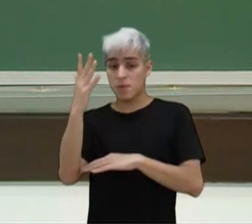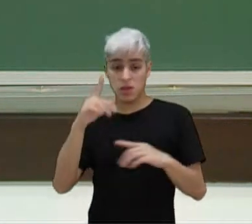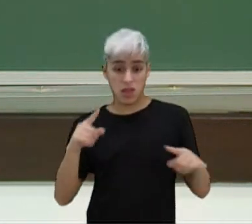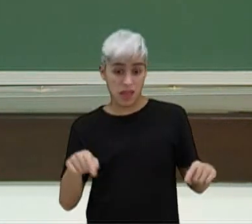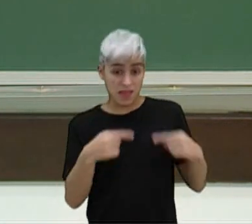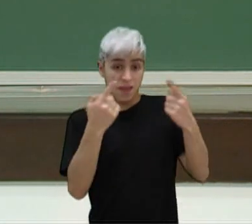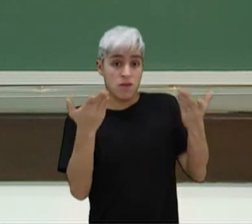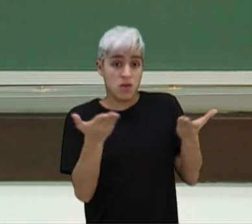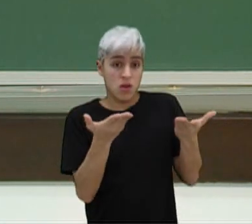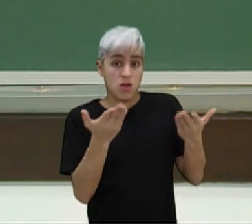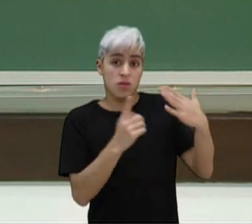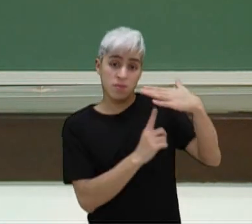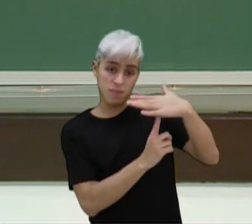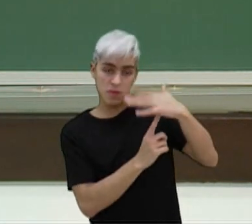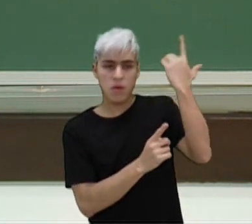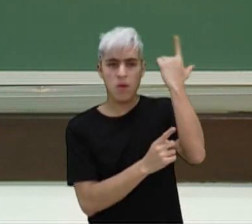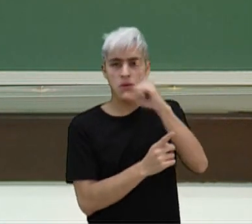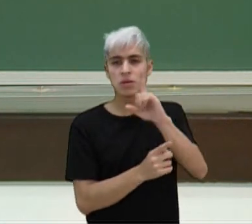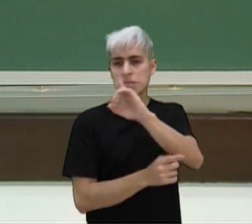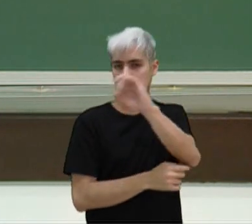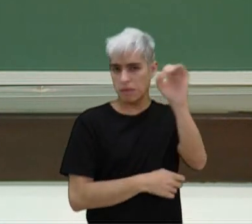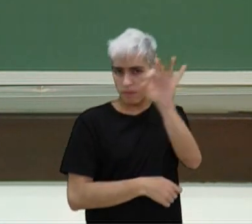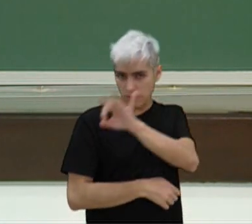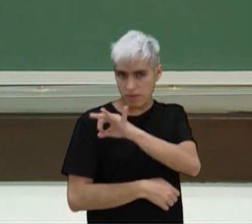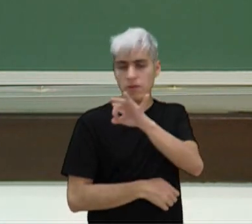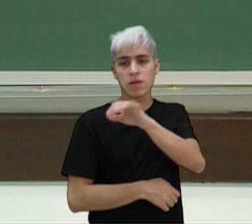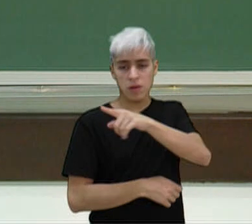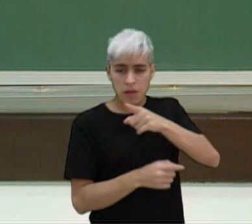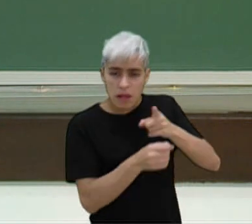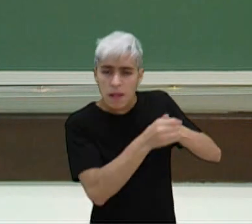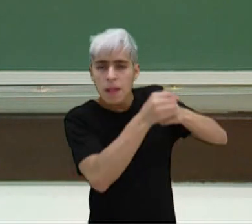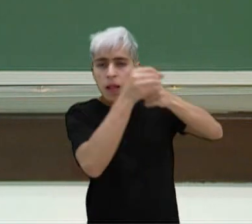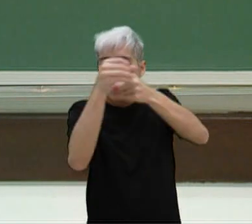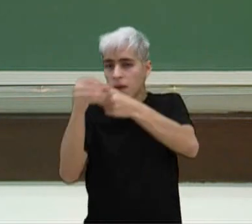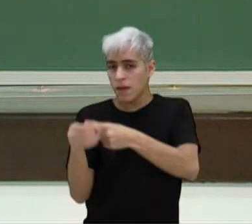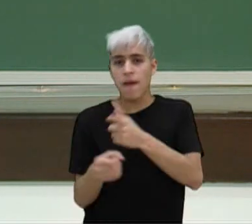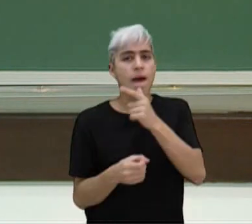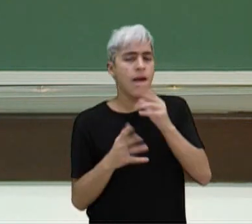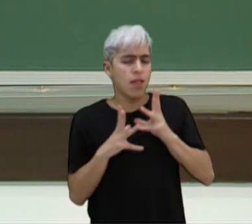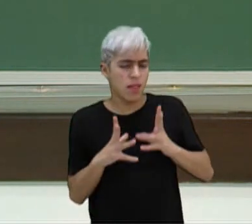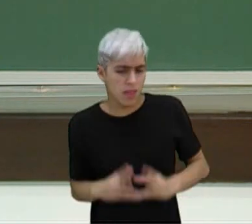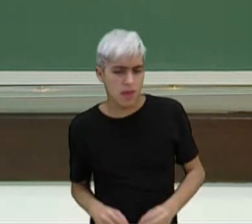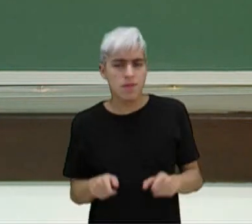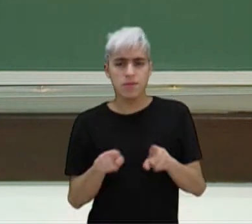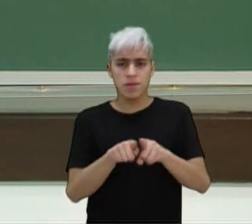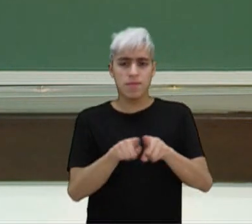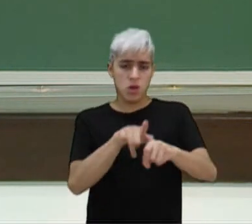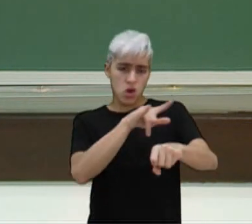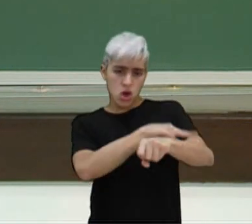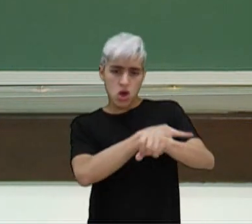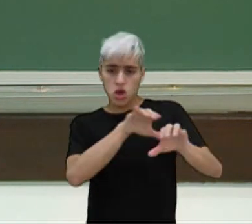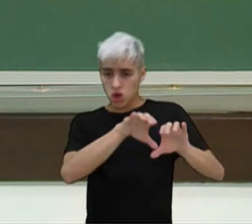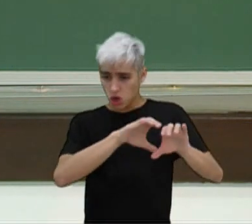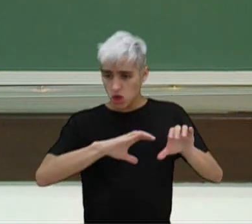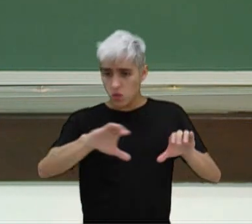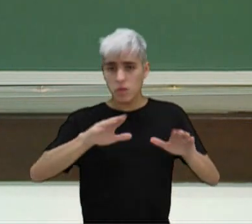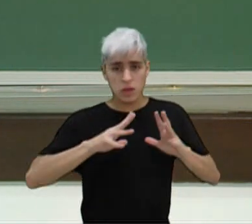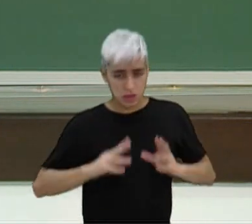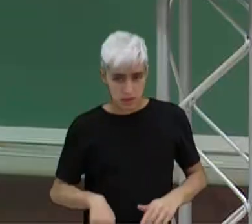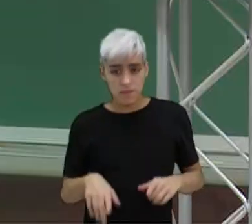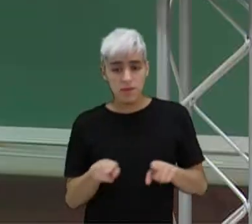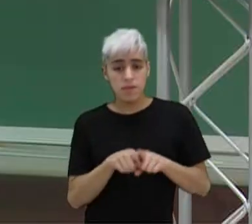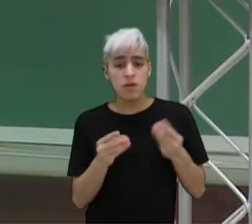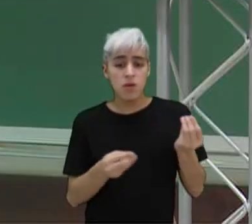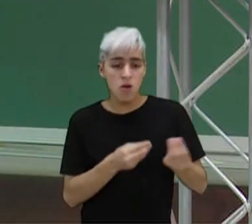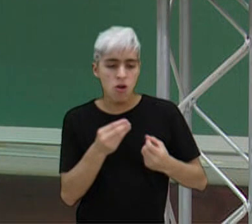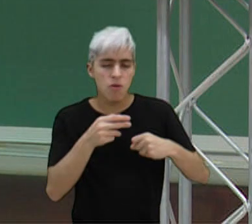Paraná, além de alcançar os 100% dos municípios aí na água tratada e rede de esgoto, também a questão da destinação